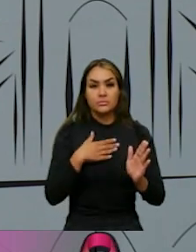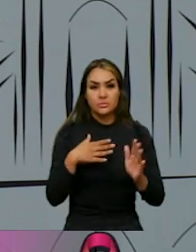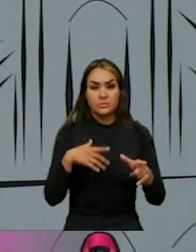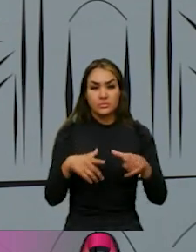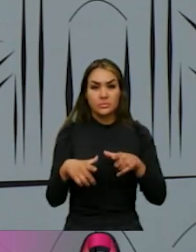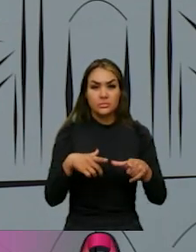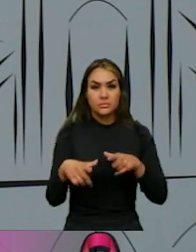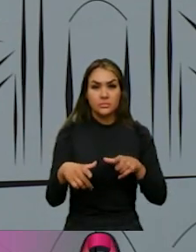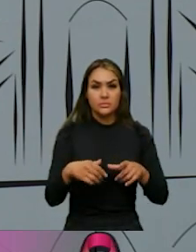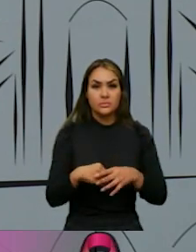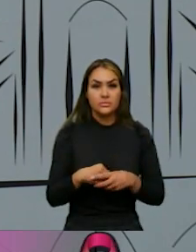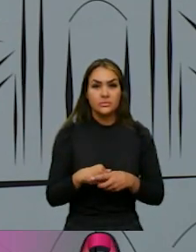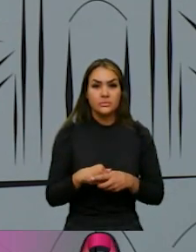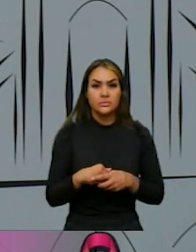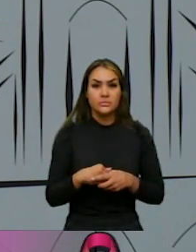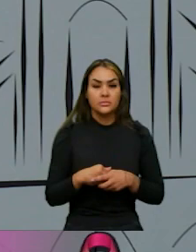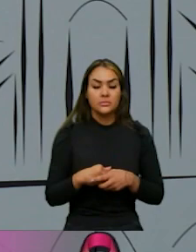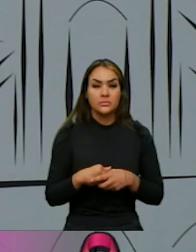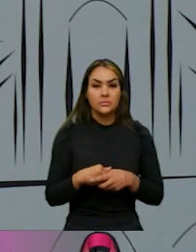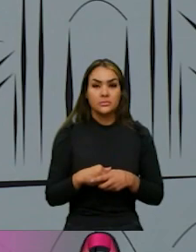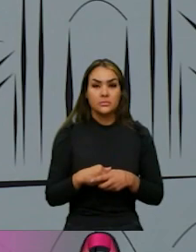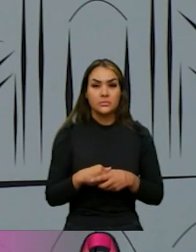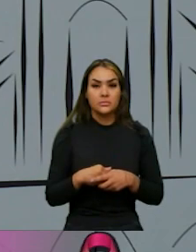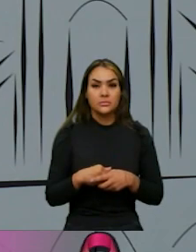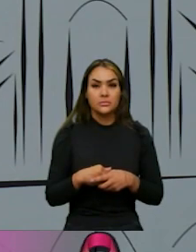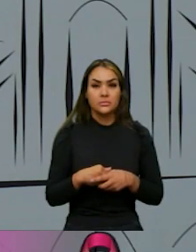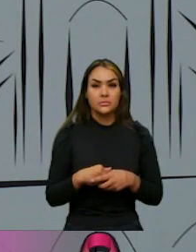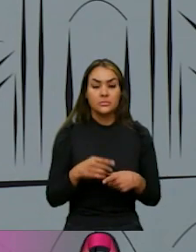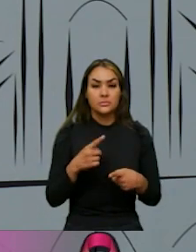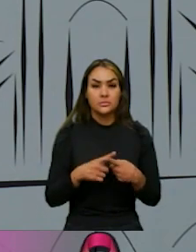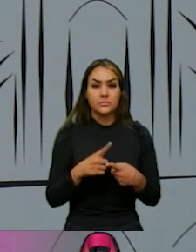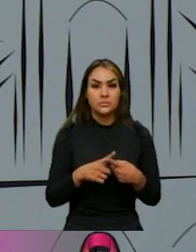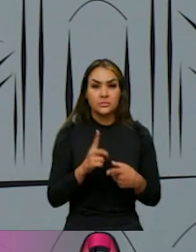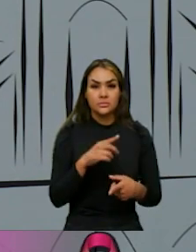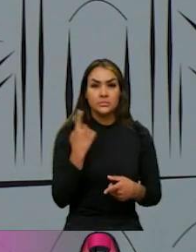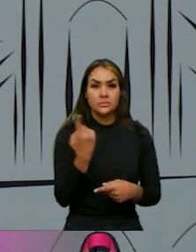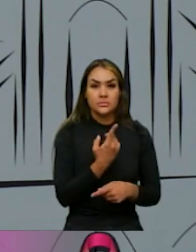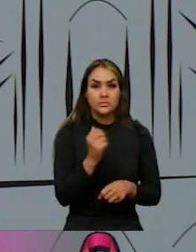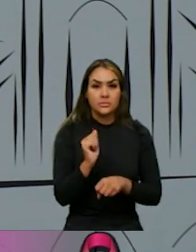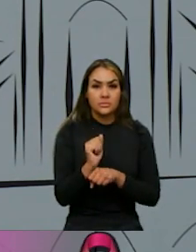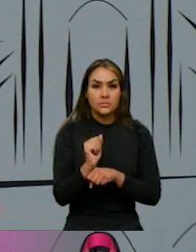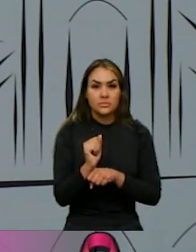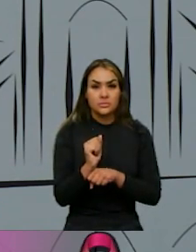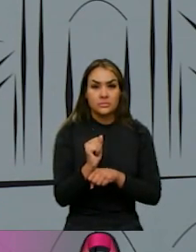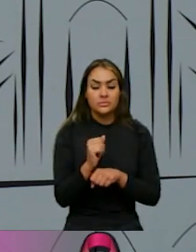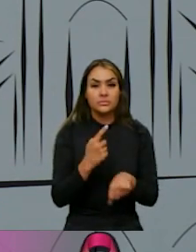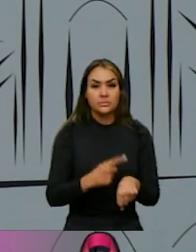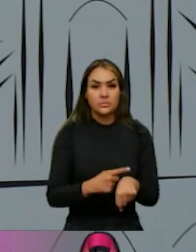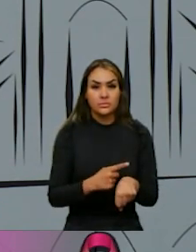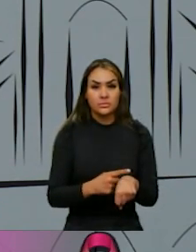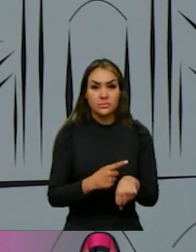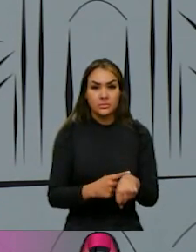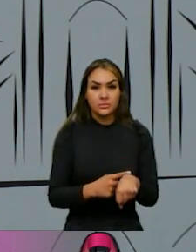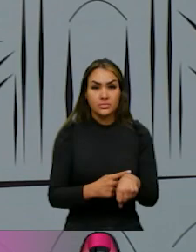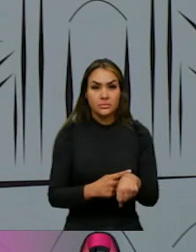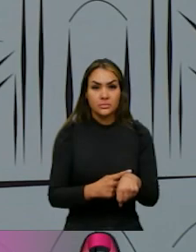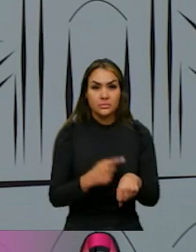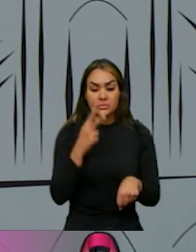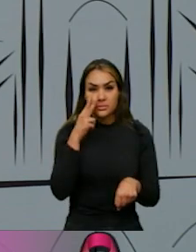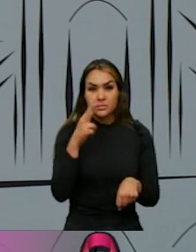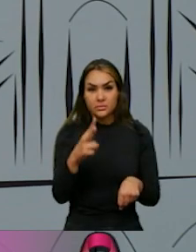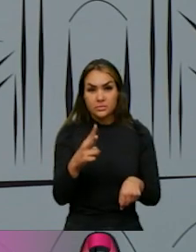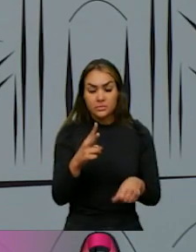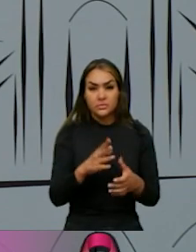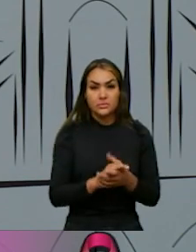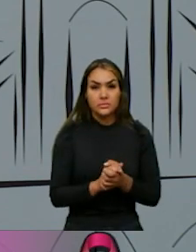vereador em buscar esse resultado, porque nós ficamos aguardando por um bom tempo para ver se